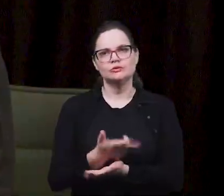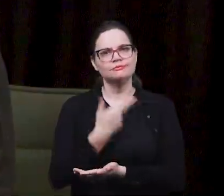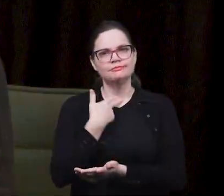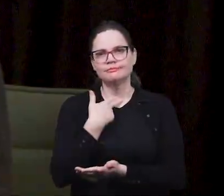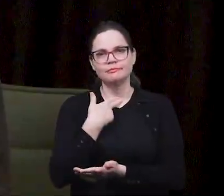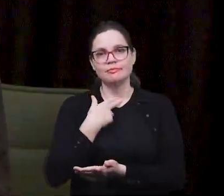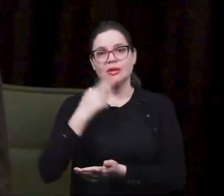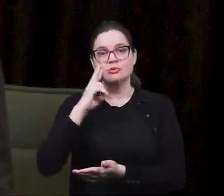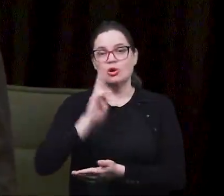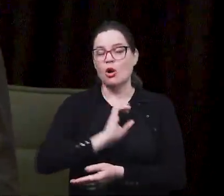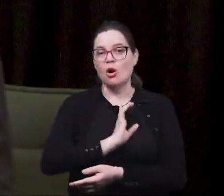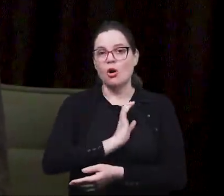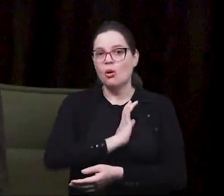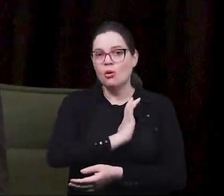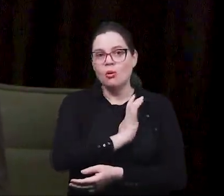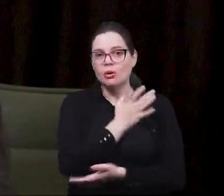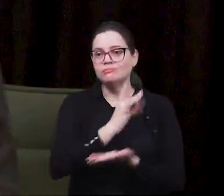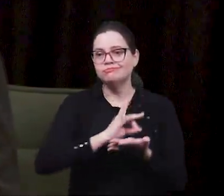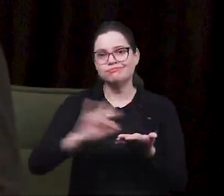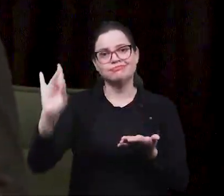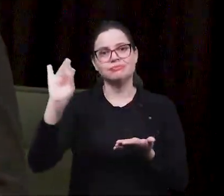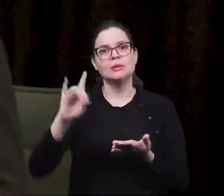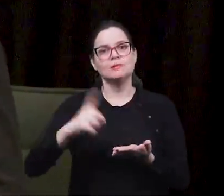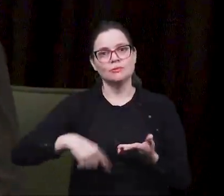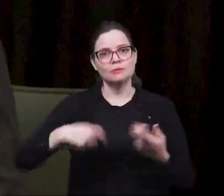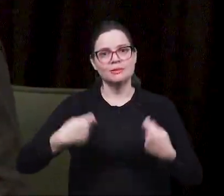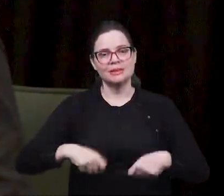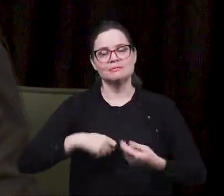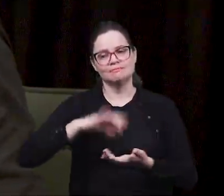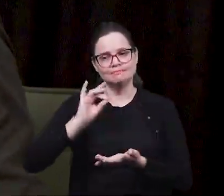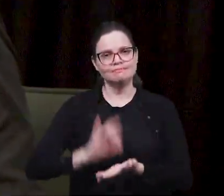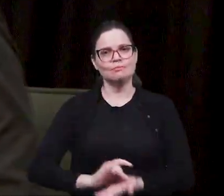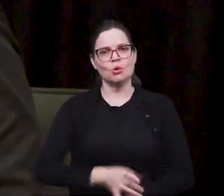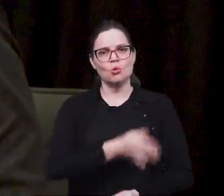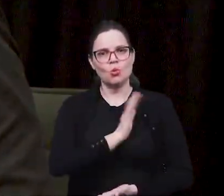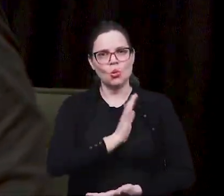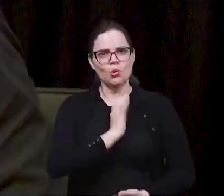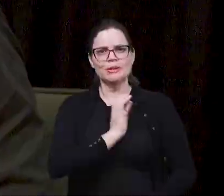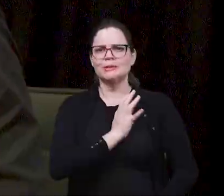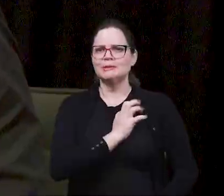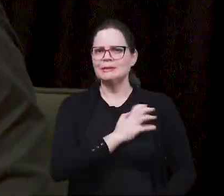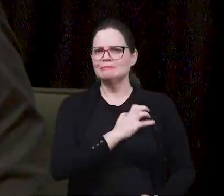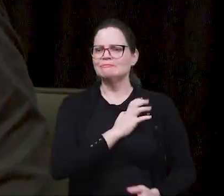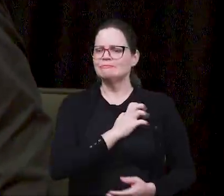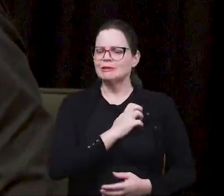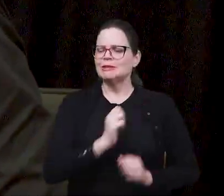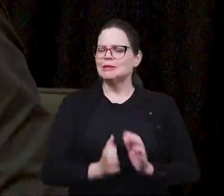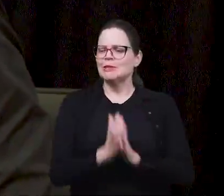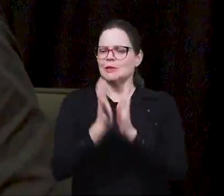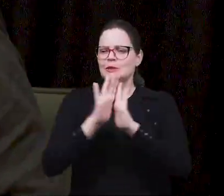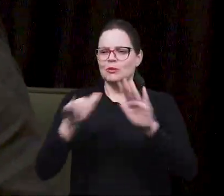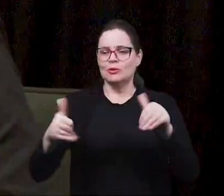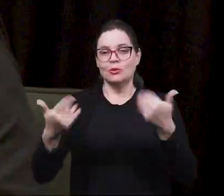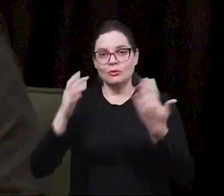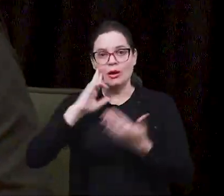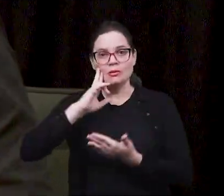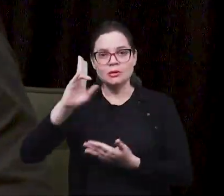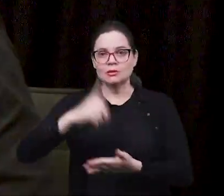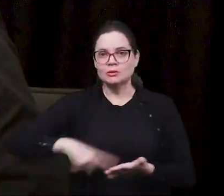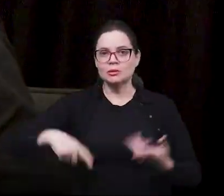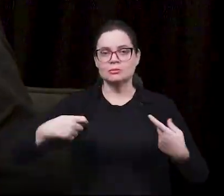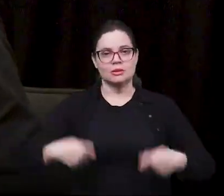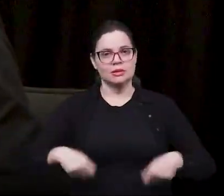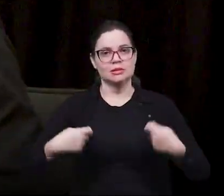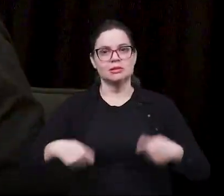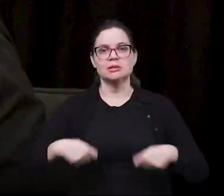temos que viver de fato para a obra. Nós temos que viver com um coração que pulsa para louvar ao Senhor. Nós temos que